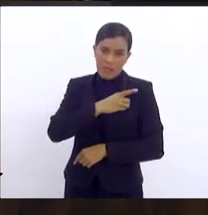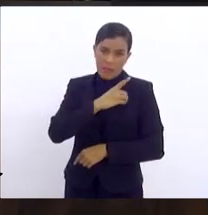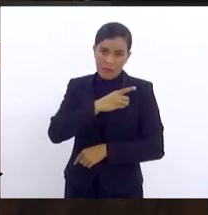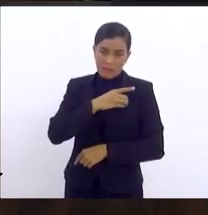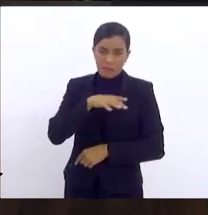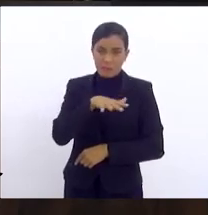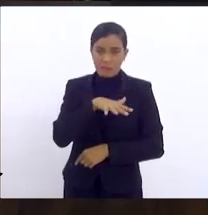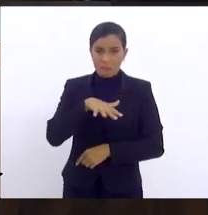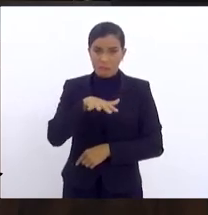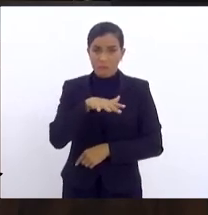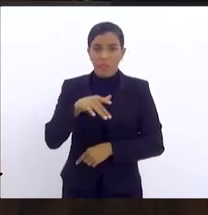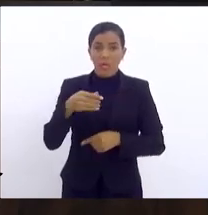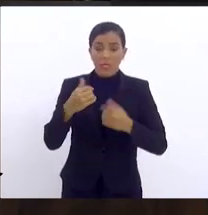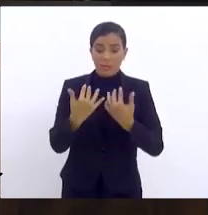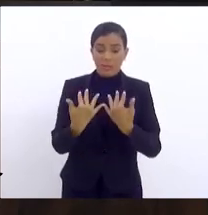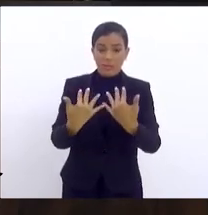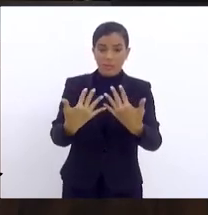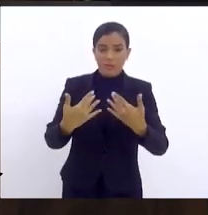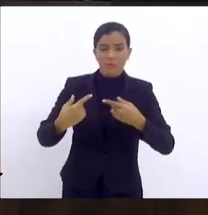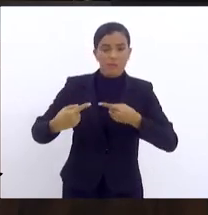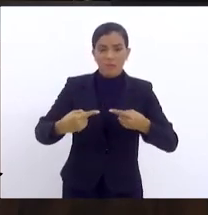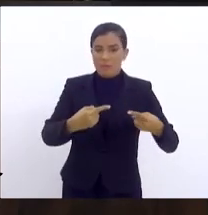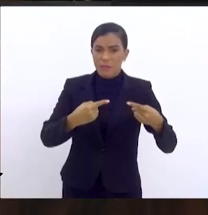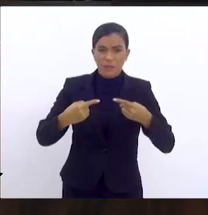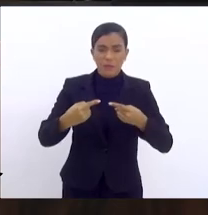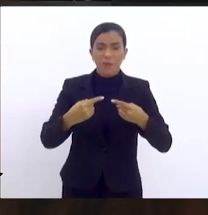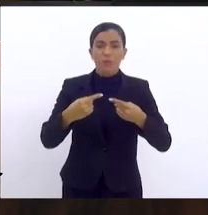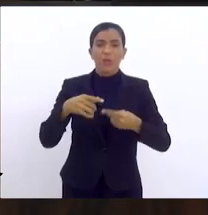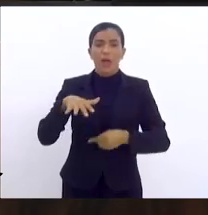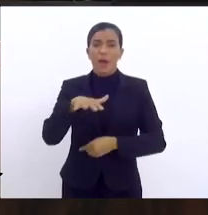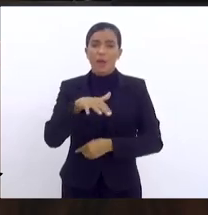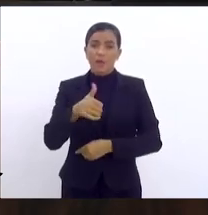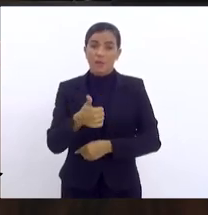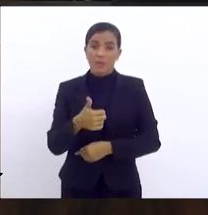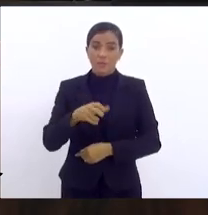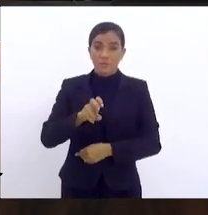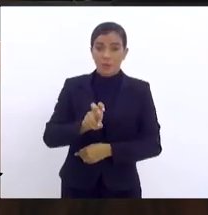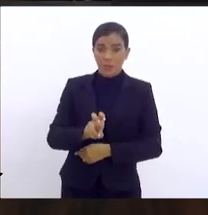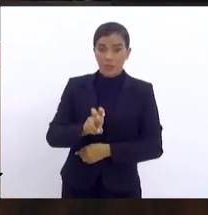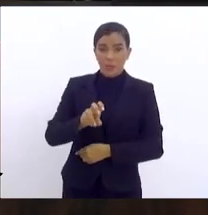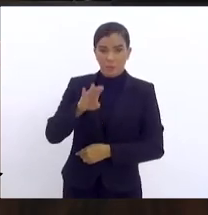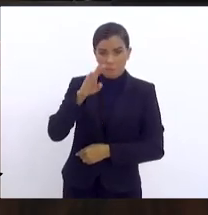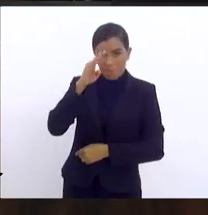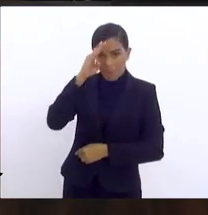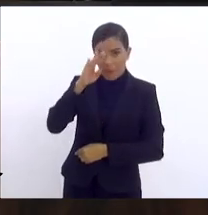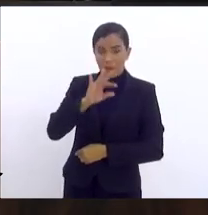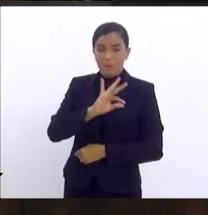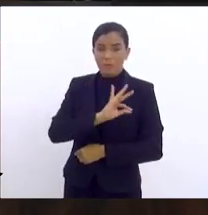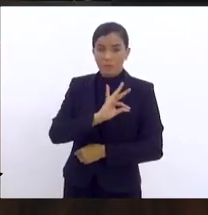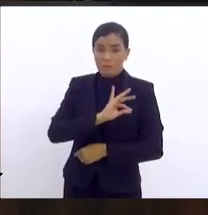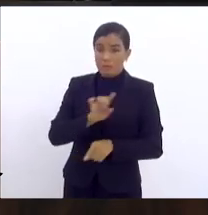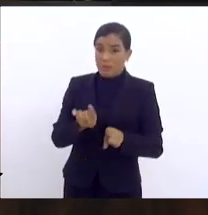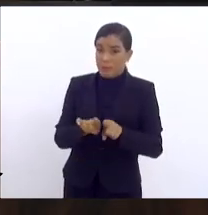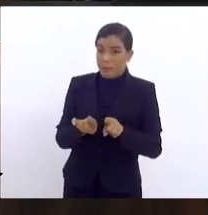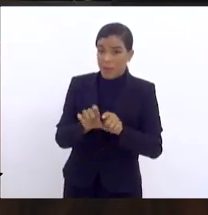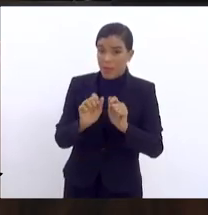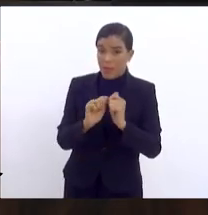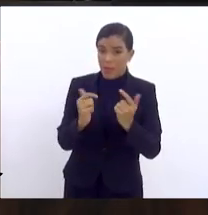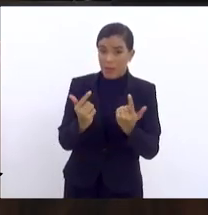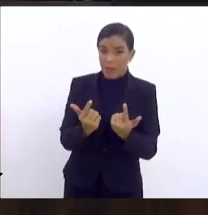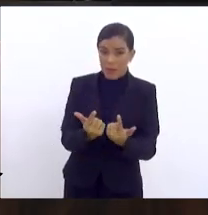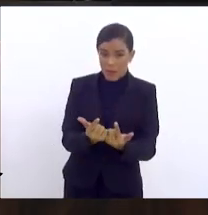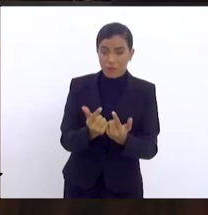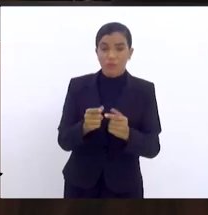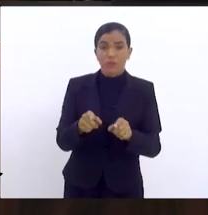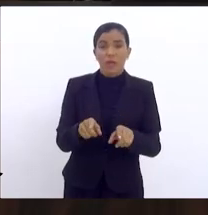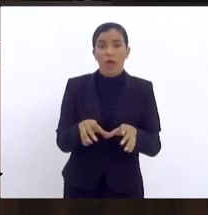pública para debatermos sobre a violência na área do 15º mas desde já dizendo que a alerj a comissão de Segurança Pública